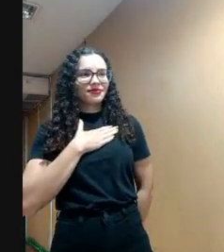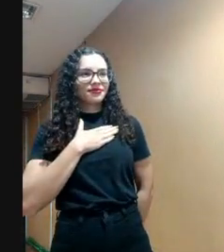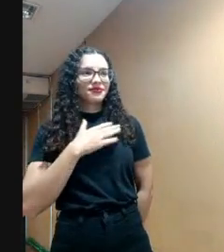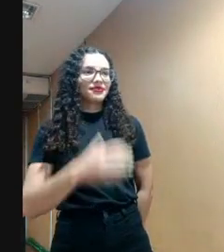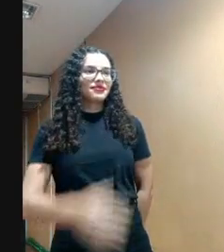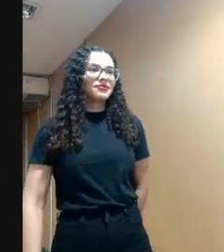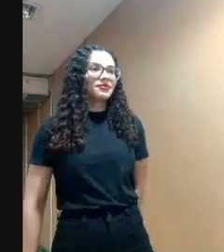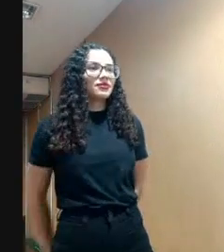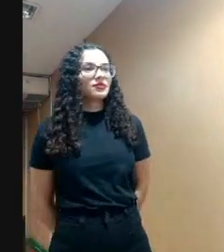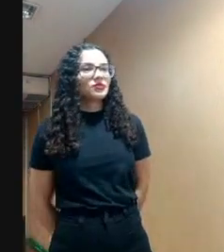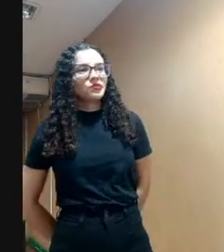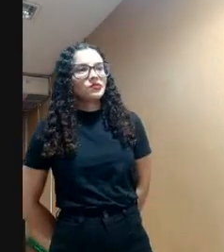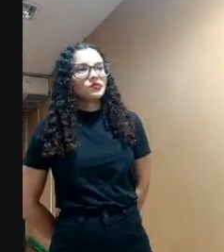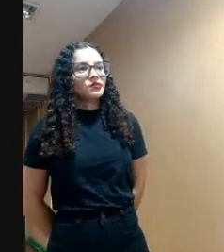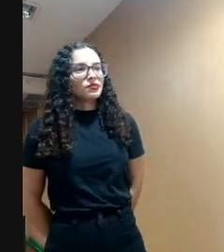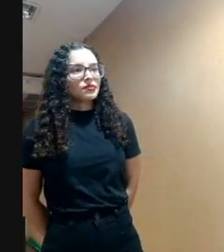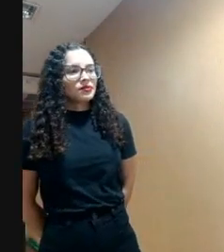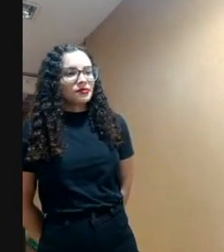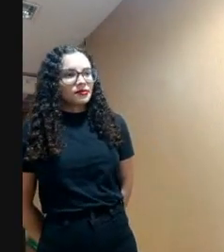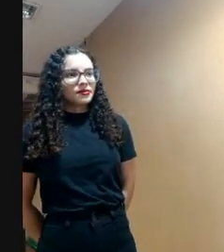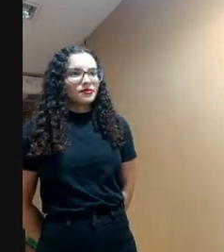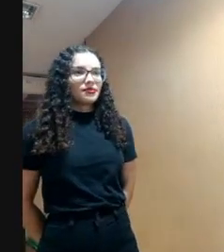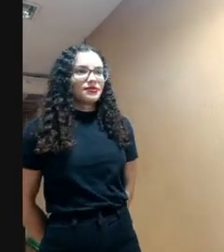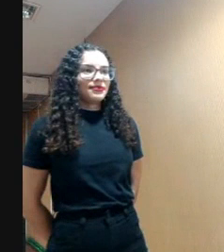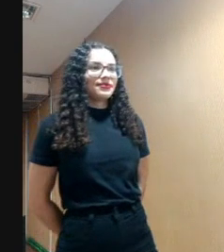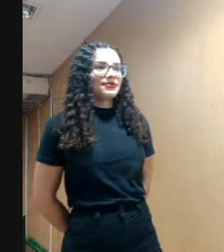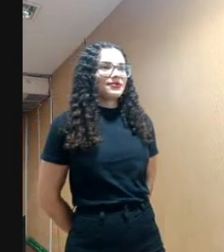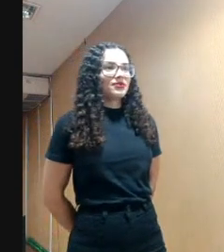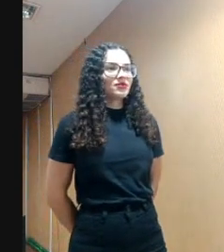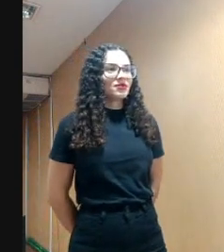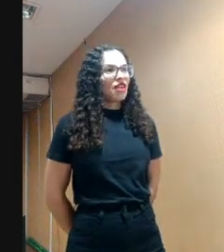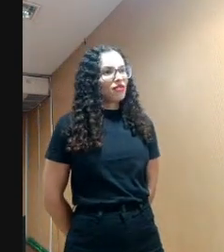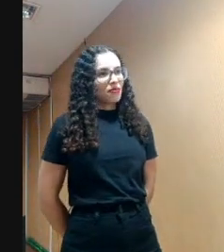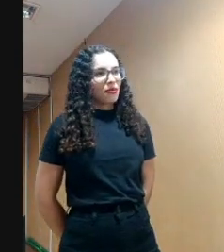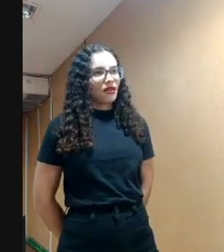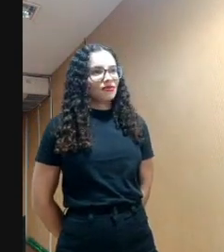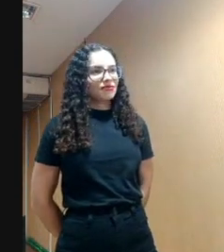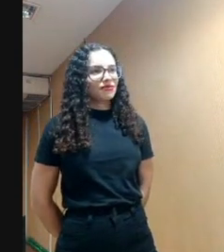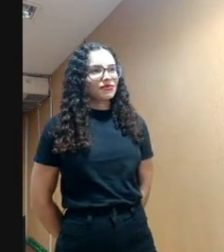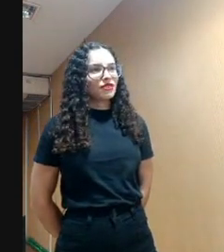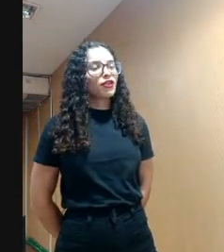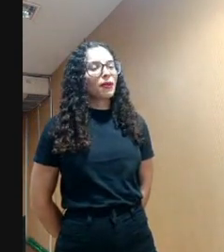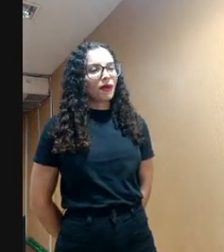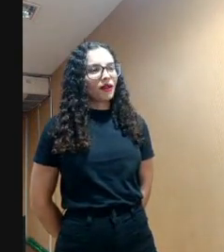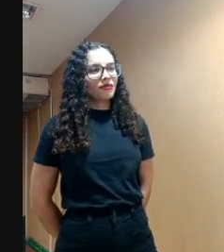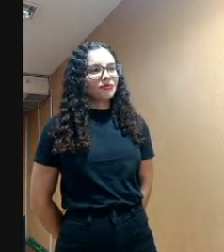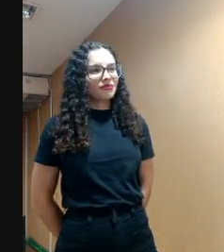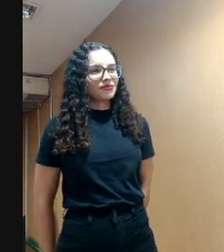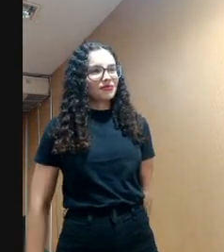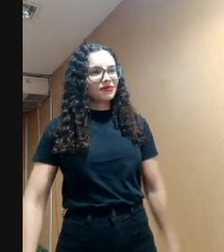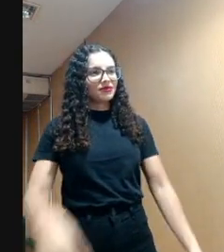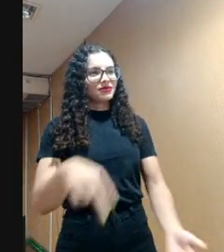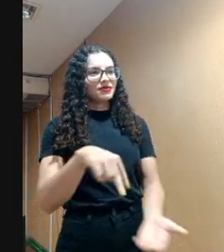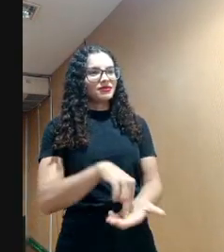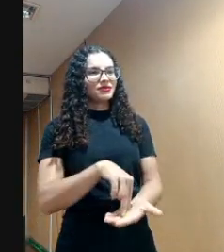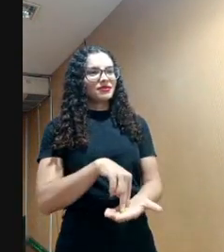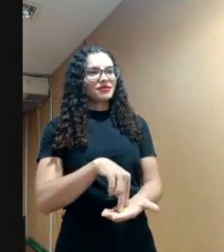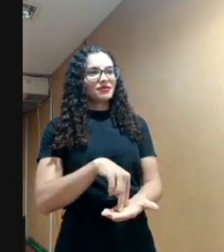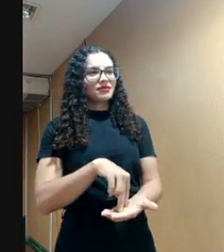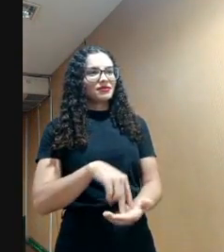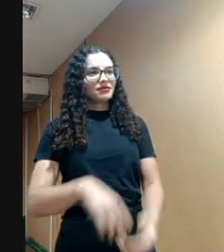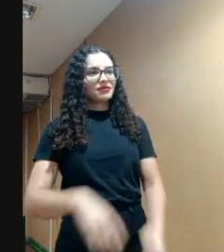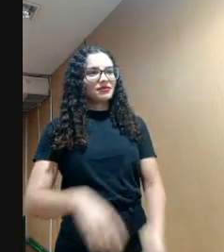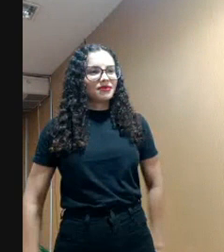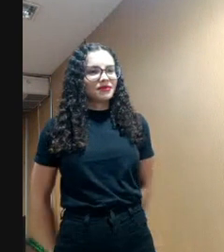do Hino Nacional Brasileiro, letra de Joaquim Osório Duque Estrada e música de Francisco Manuel da Silva.